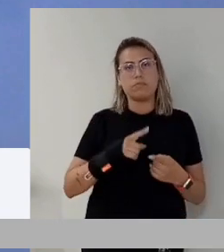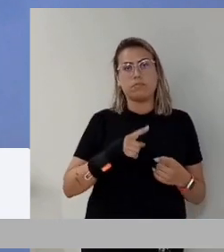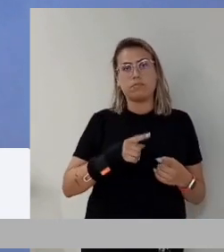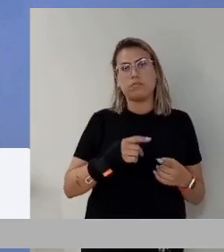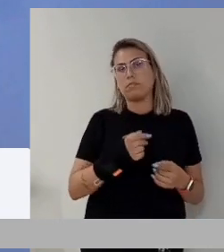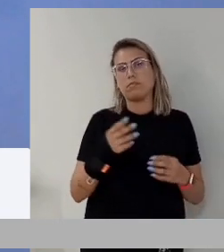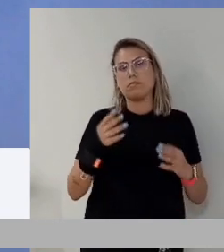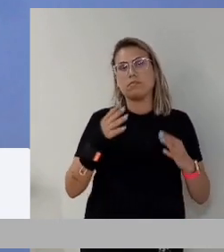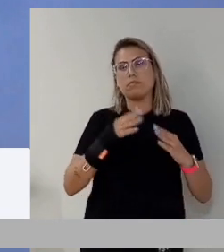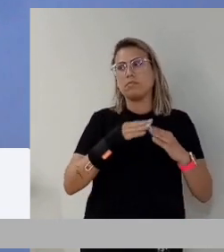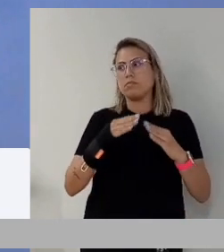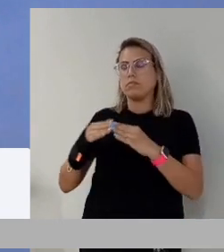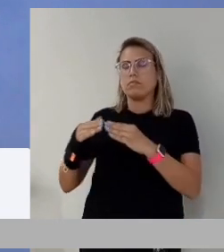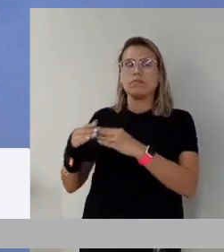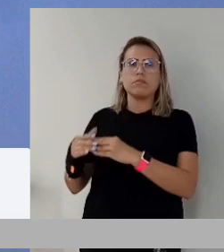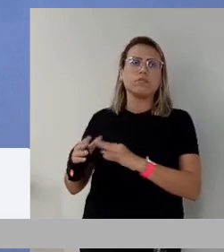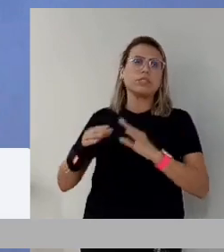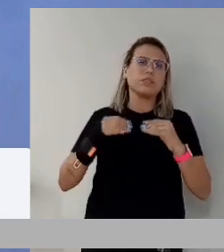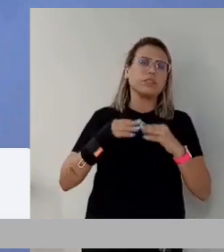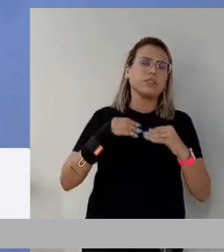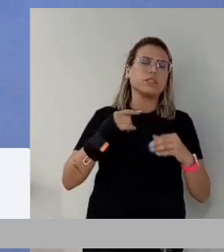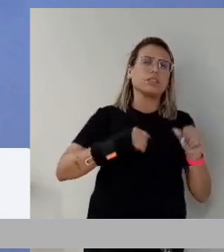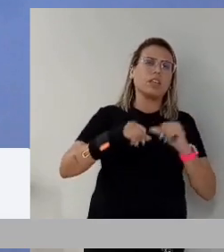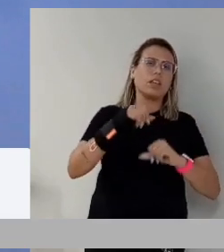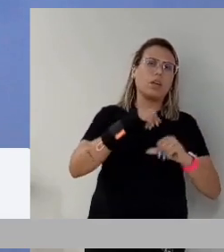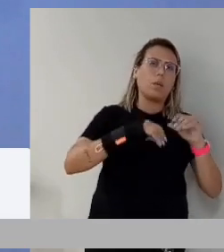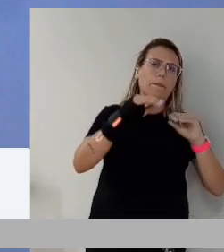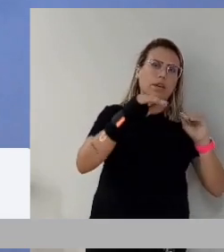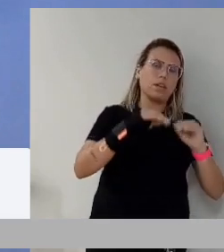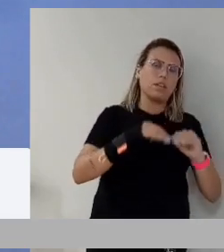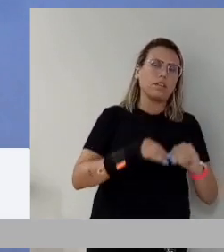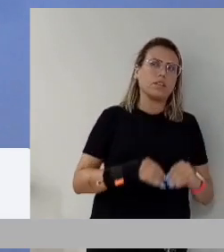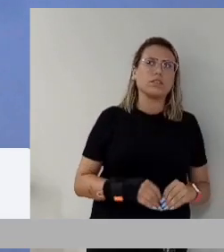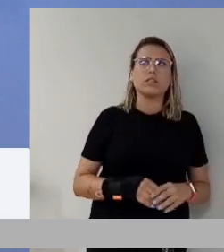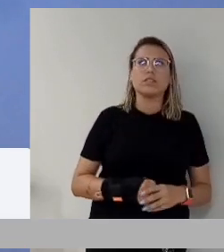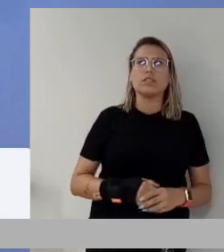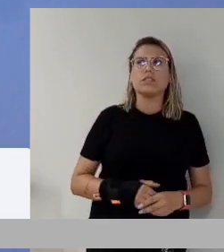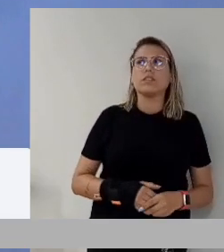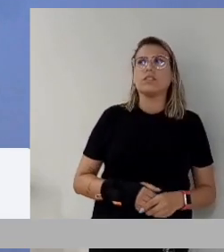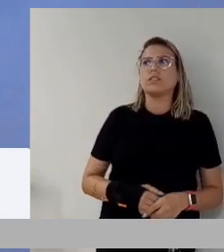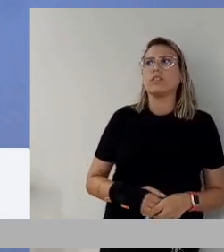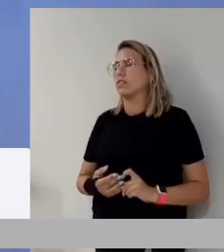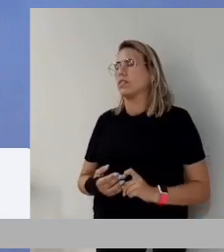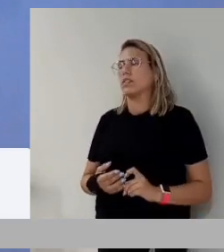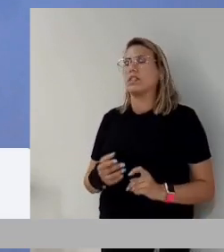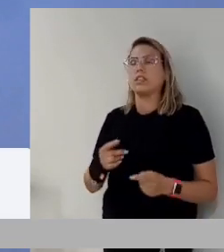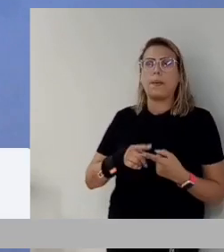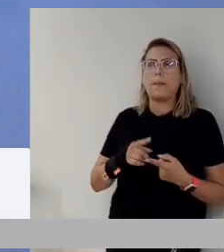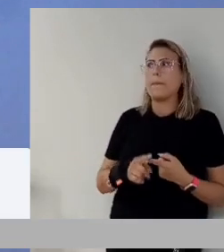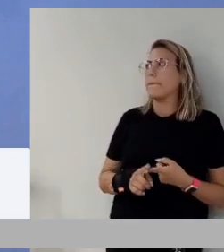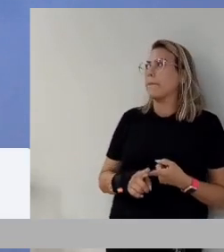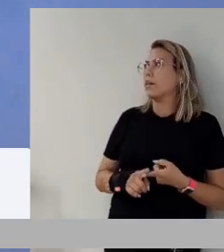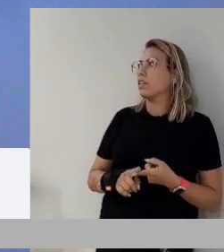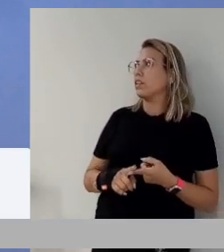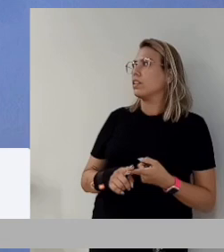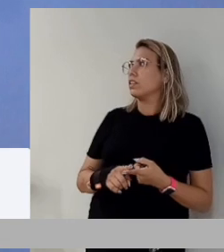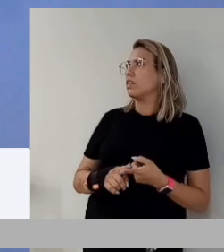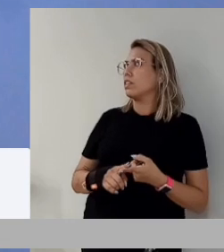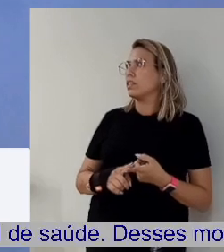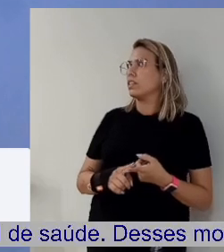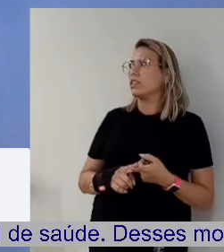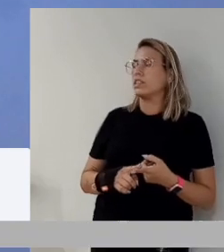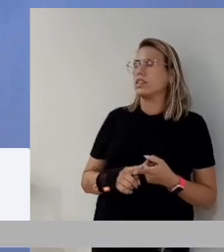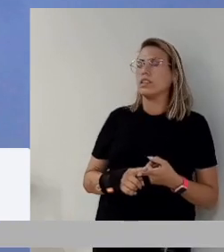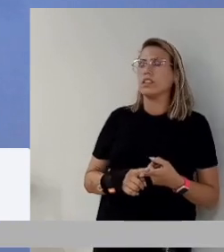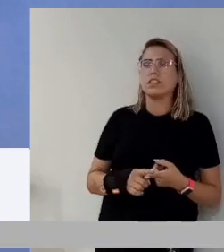pedindo essa recuperação desse calçamento né por questão de tráfego e até questão de locomoção desses